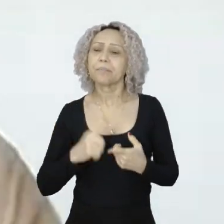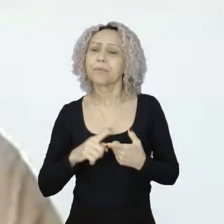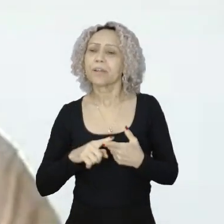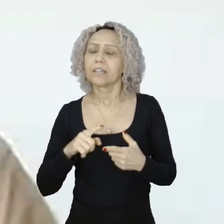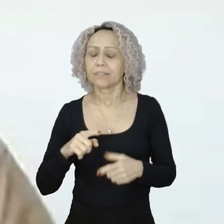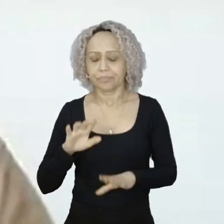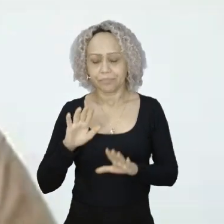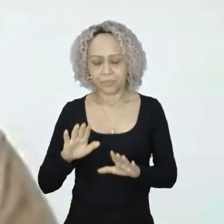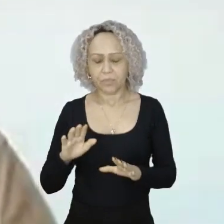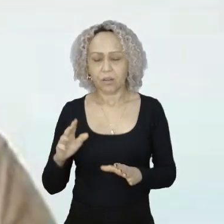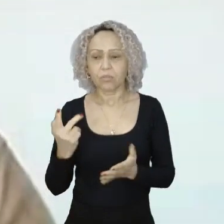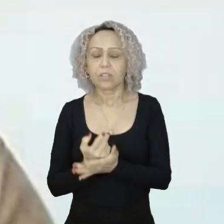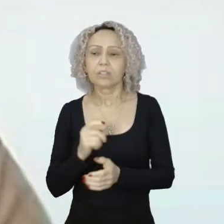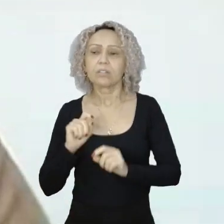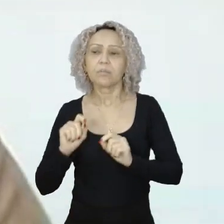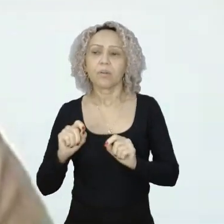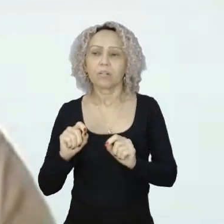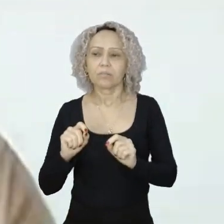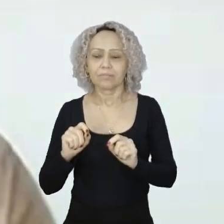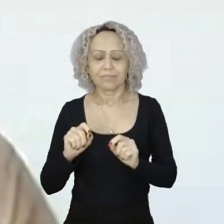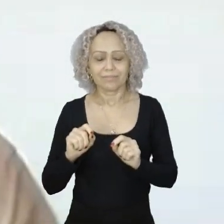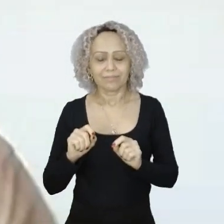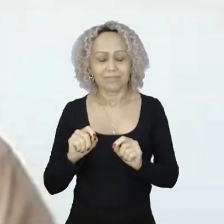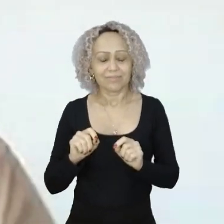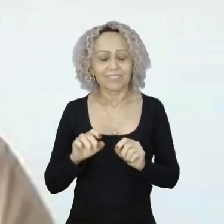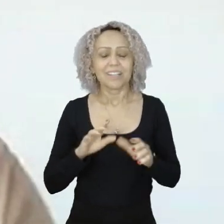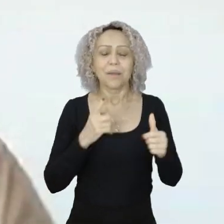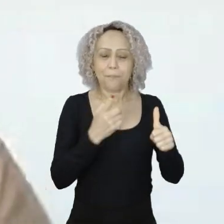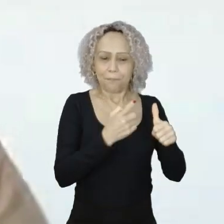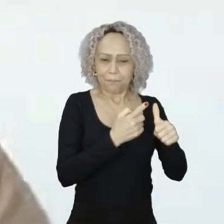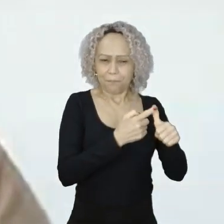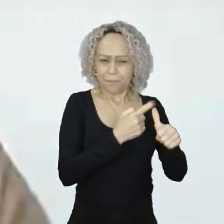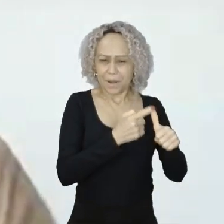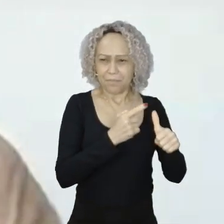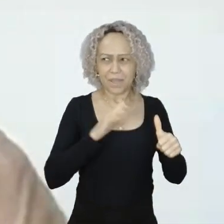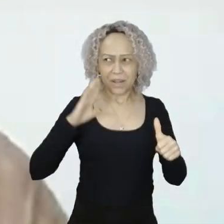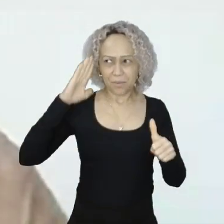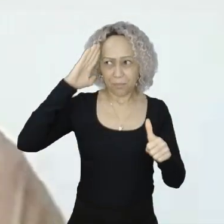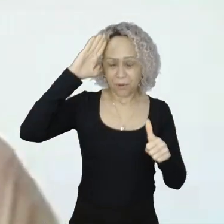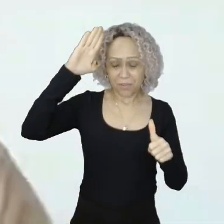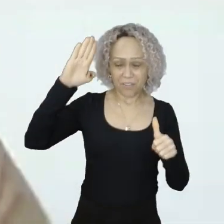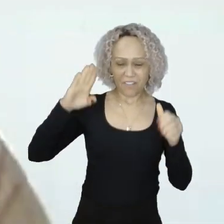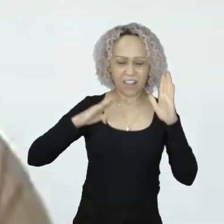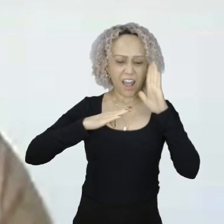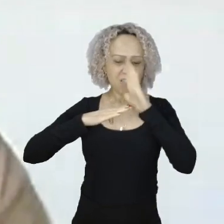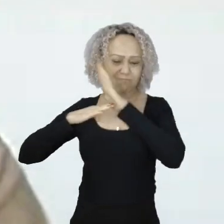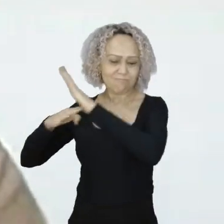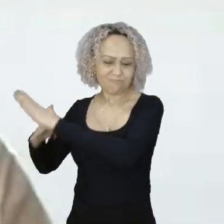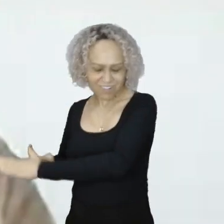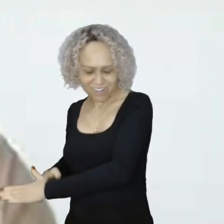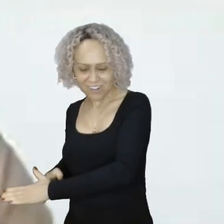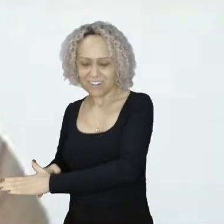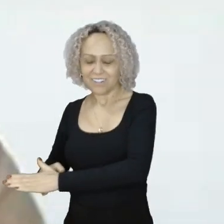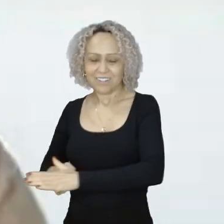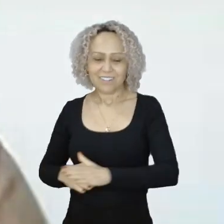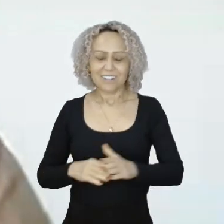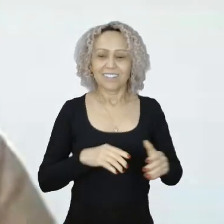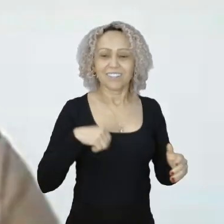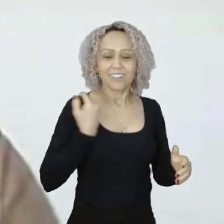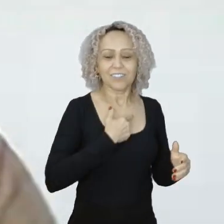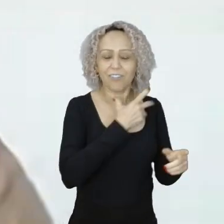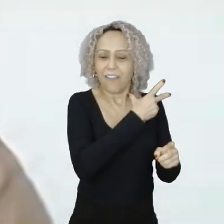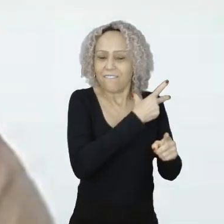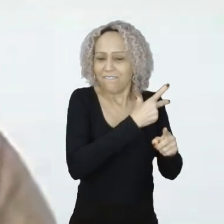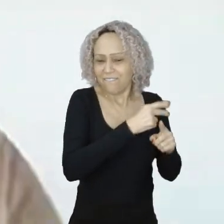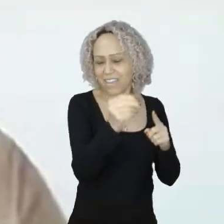ter conseguido derrotar o Bolsonaro, né, nas eleições, e após a gente retomar